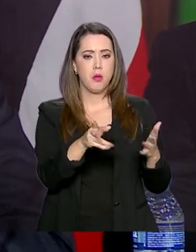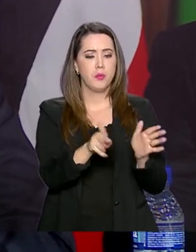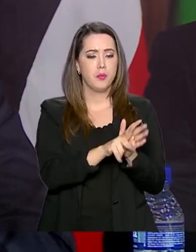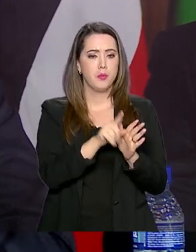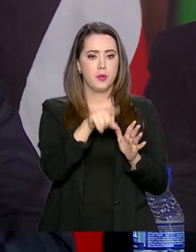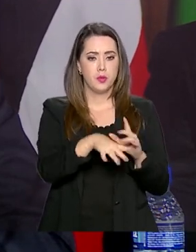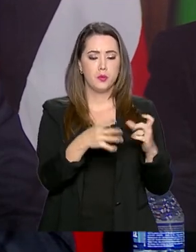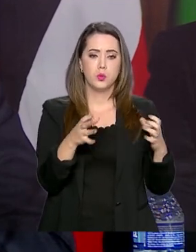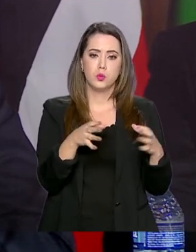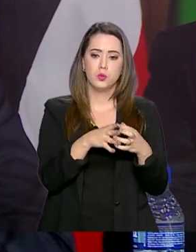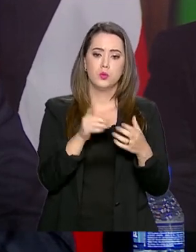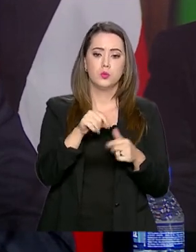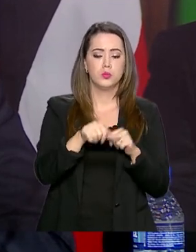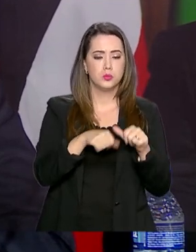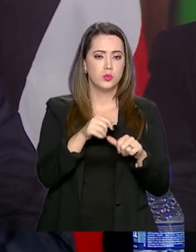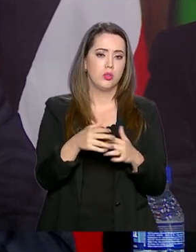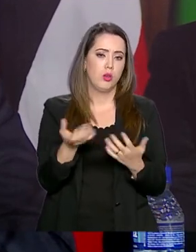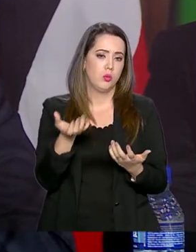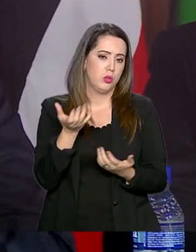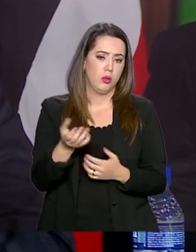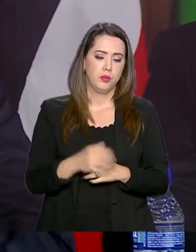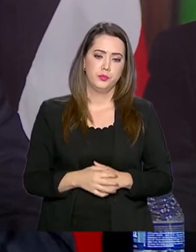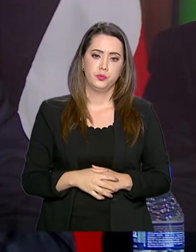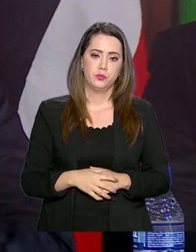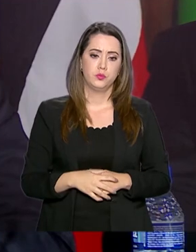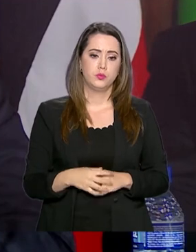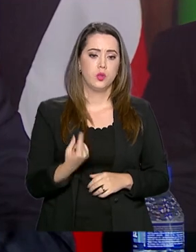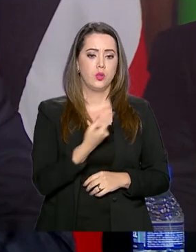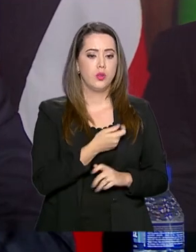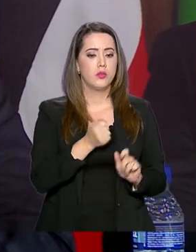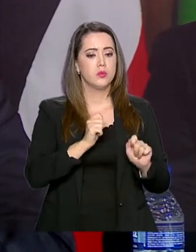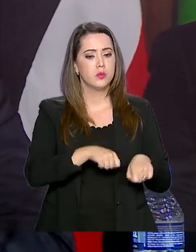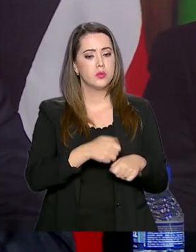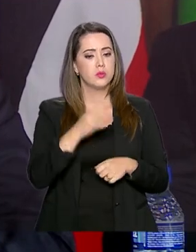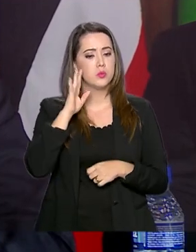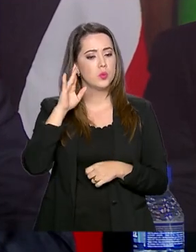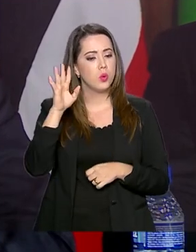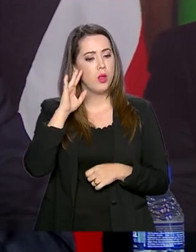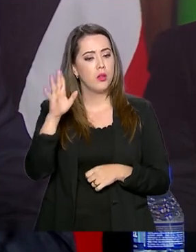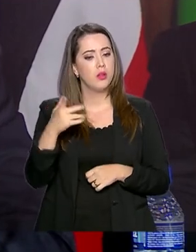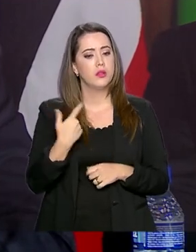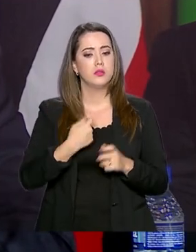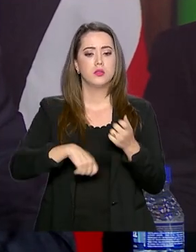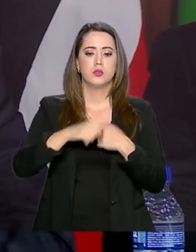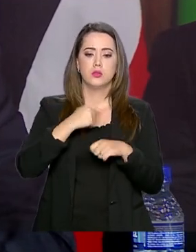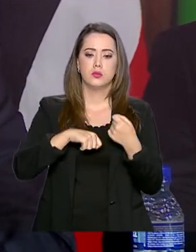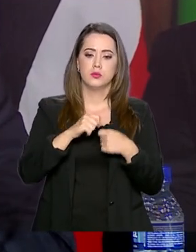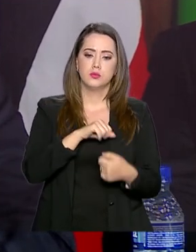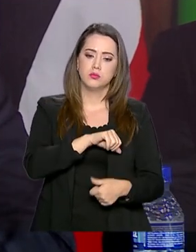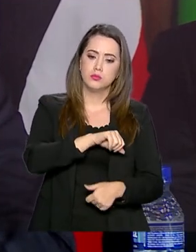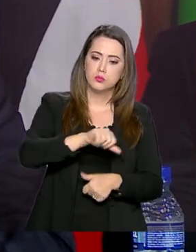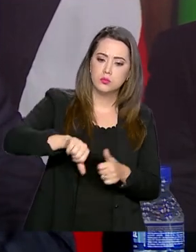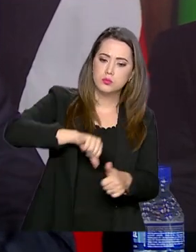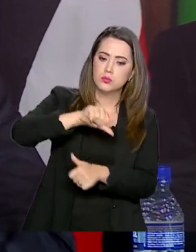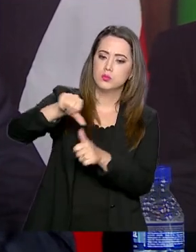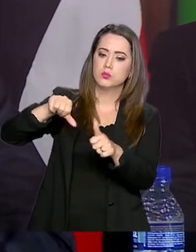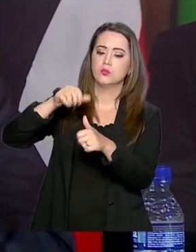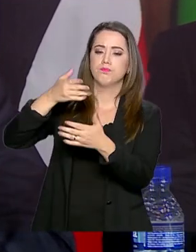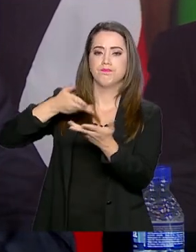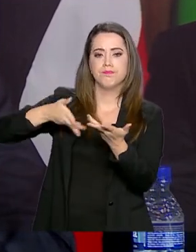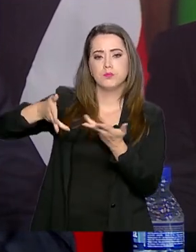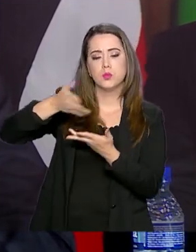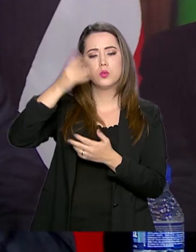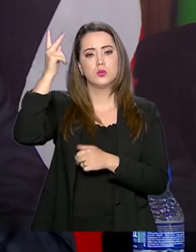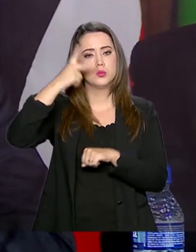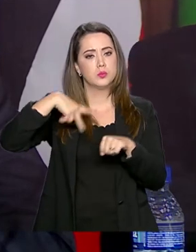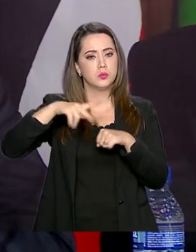Parlamento fazer as alterações. Podemos e possamos, então, sonhar com uma economia que rode a máquina e,